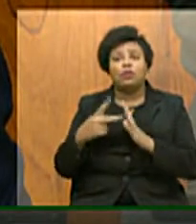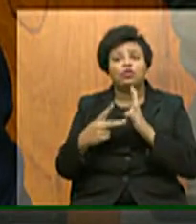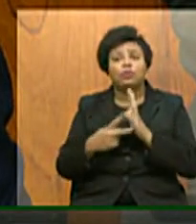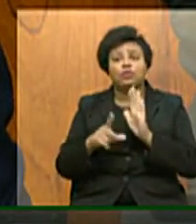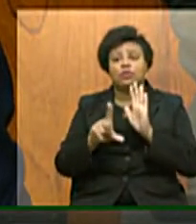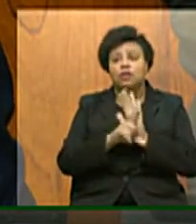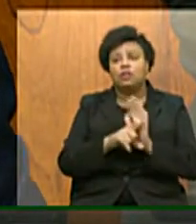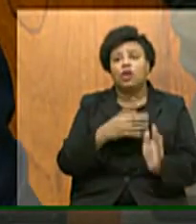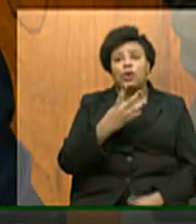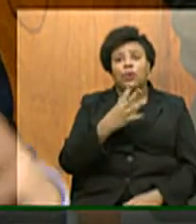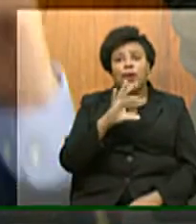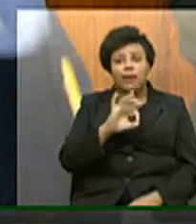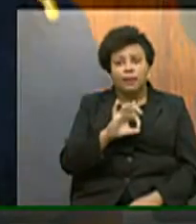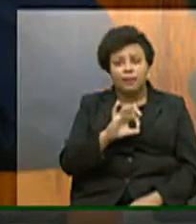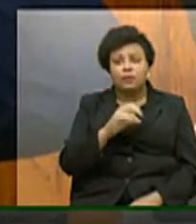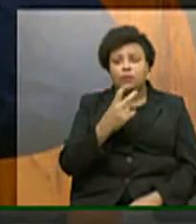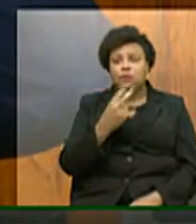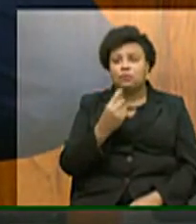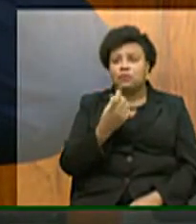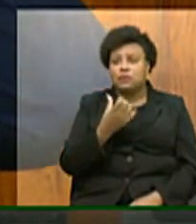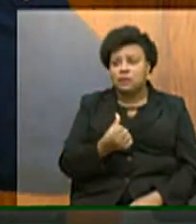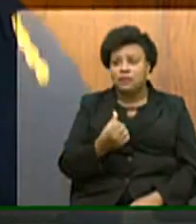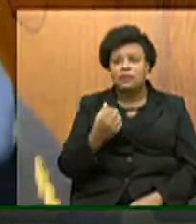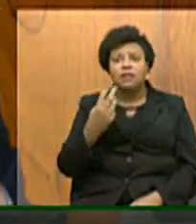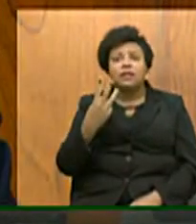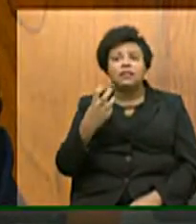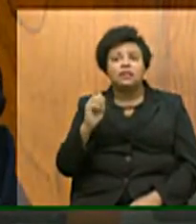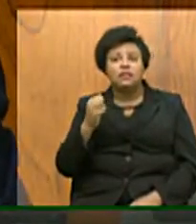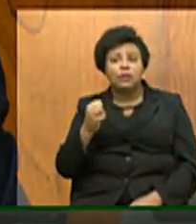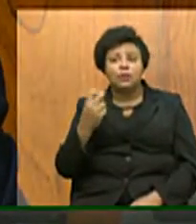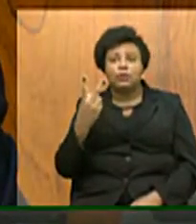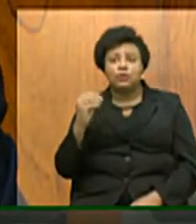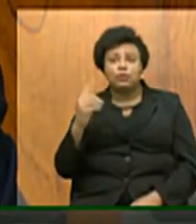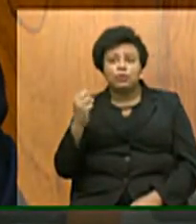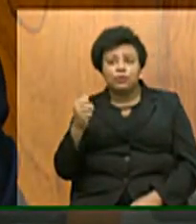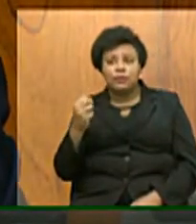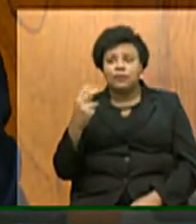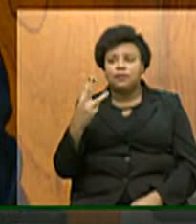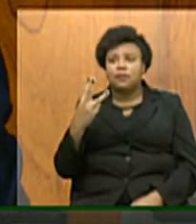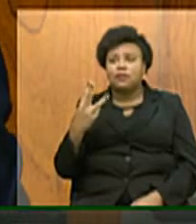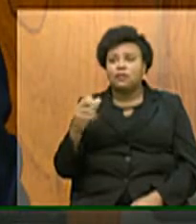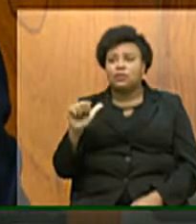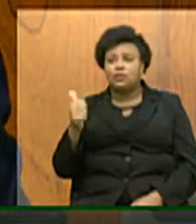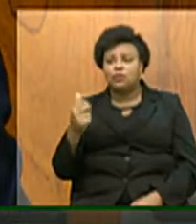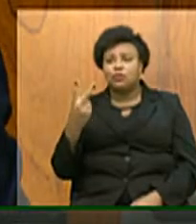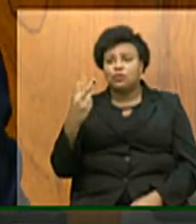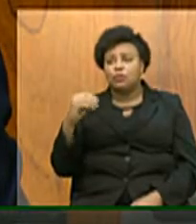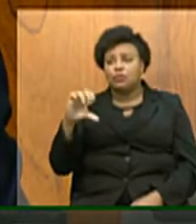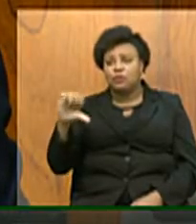lei 40/2016, 38/2018, 311/2019,